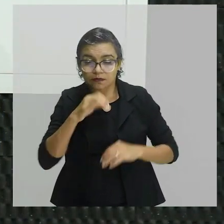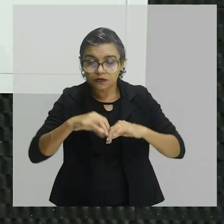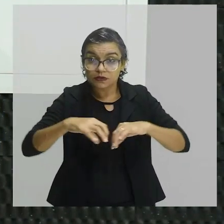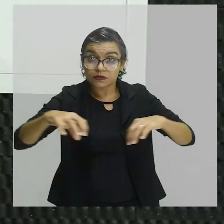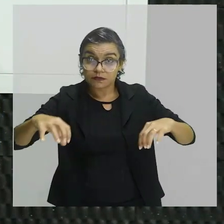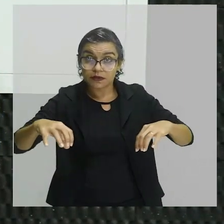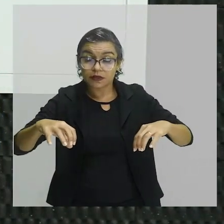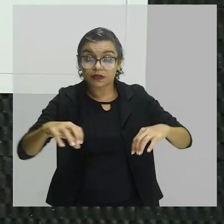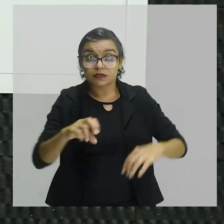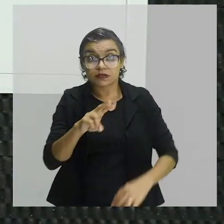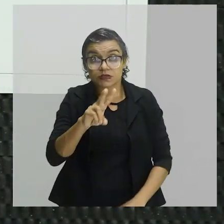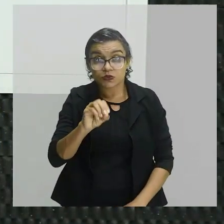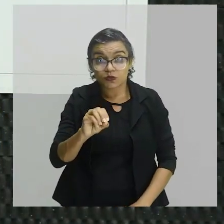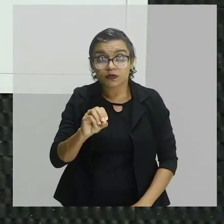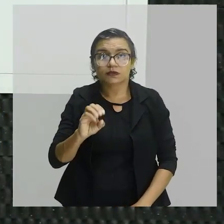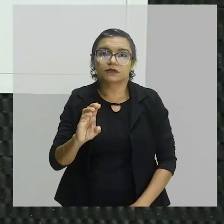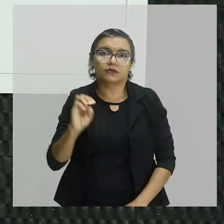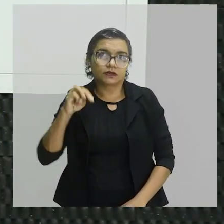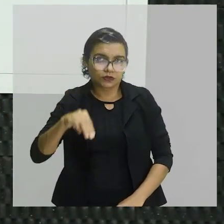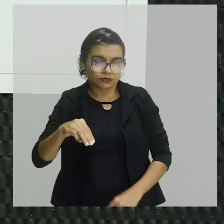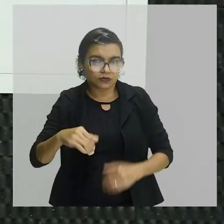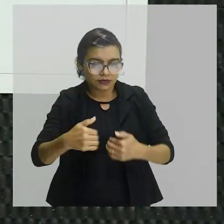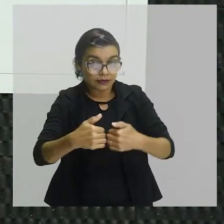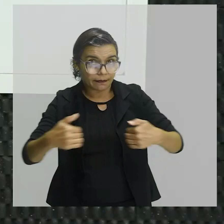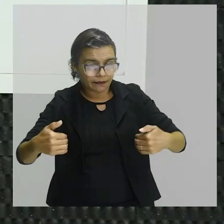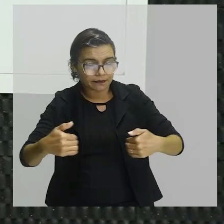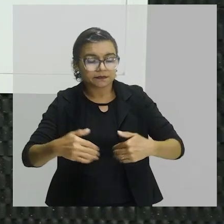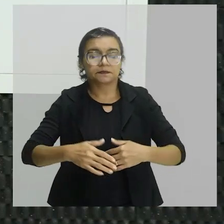distância de 50 centímetros. Então é o seguinte.